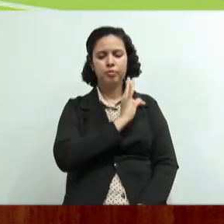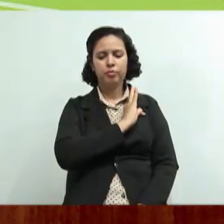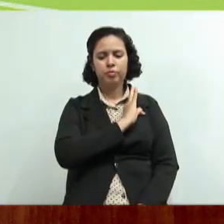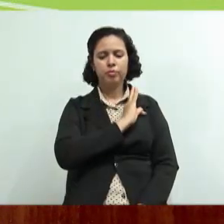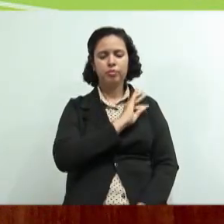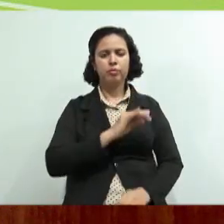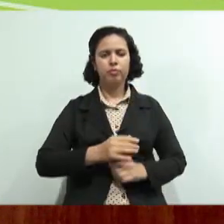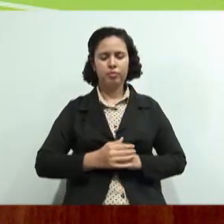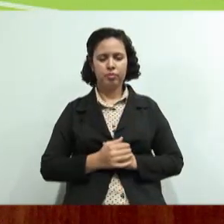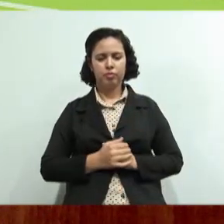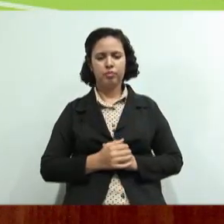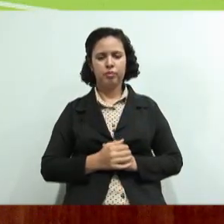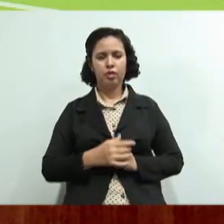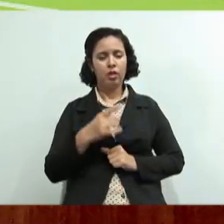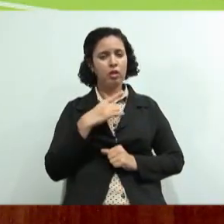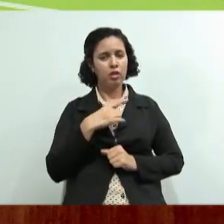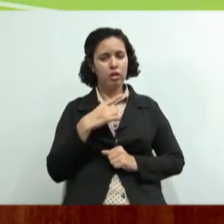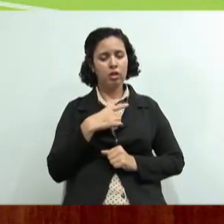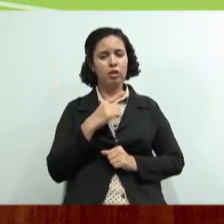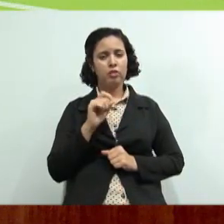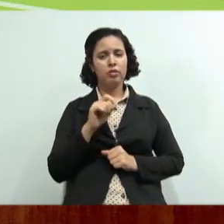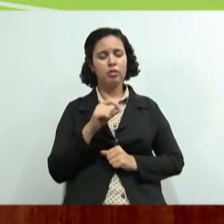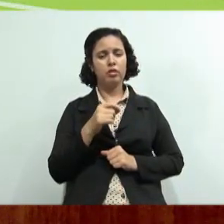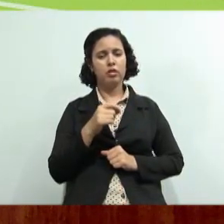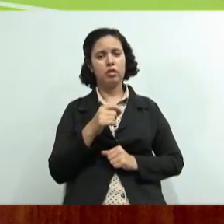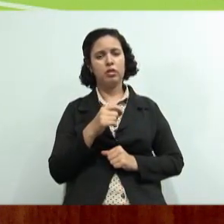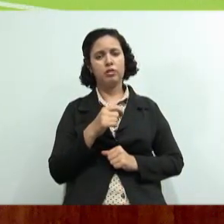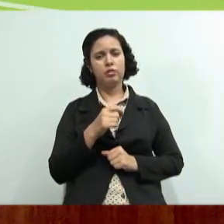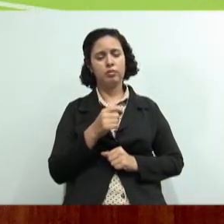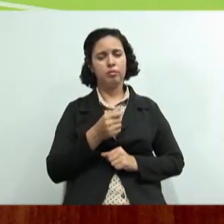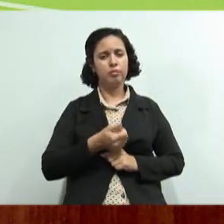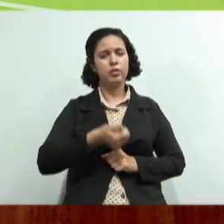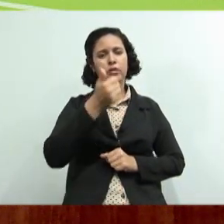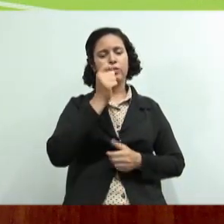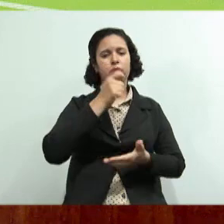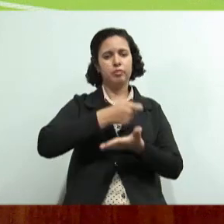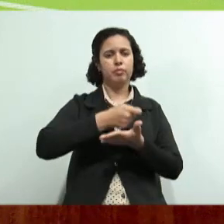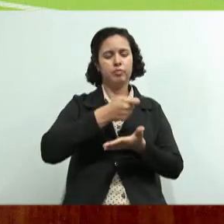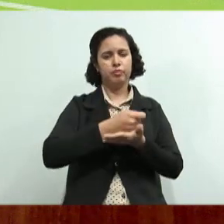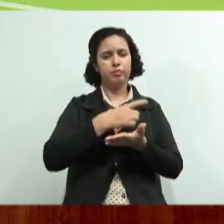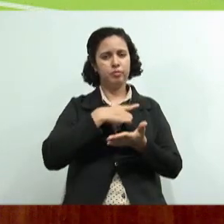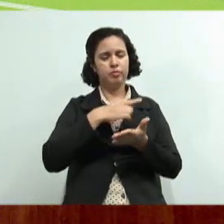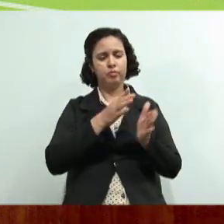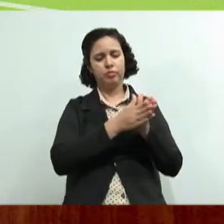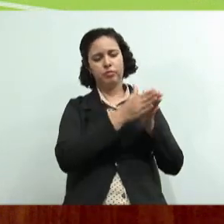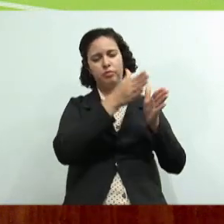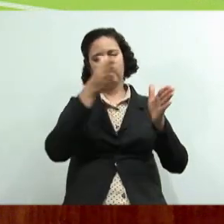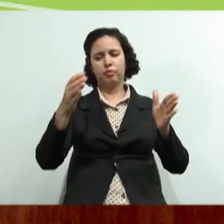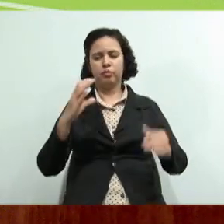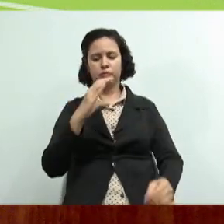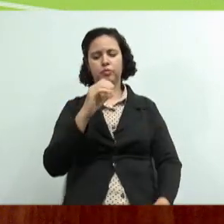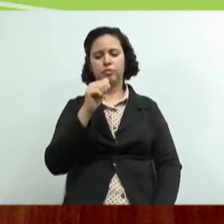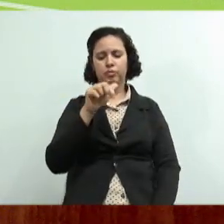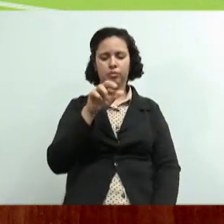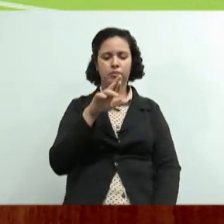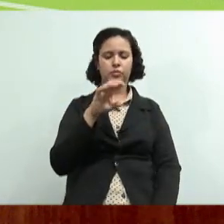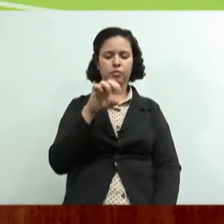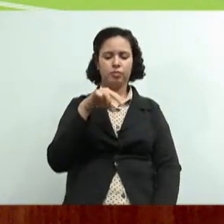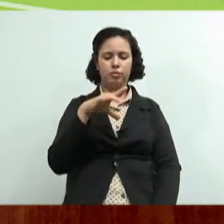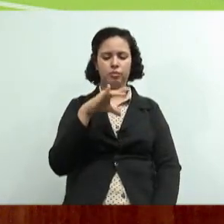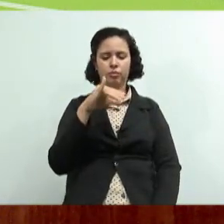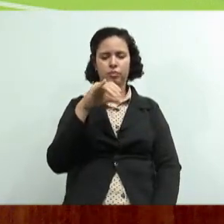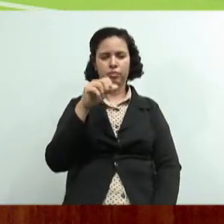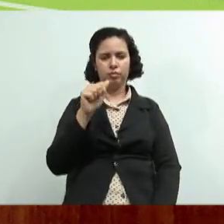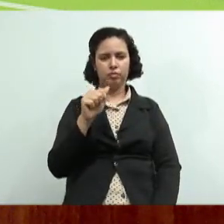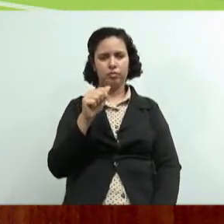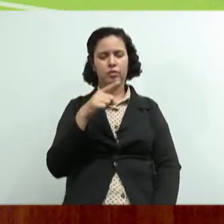está a tal da carência que a professora Denise comentou anteriormente. Essas condições de pagamento têm aí a baixa